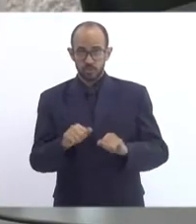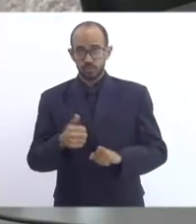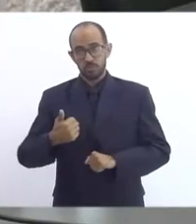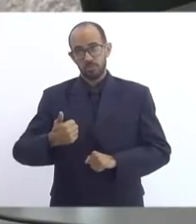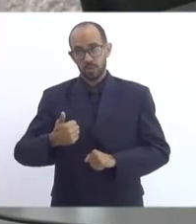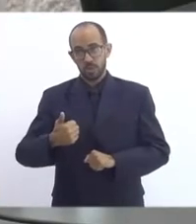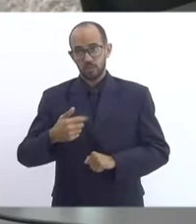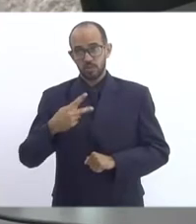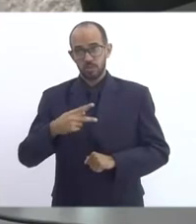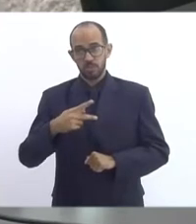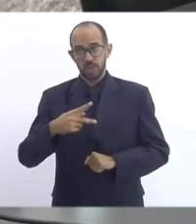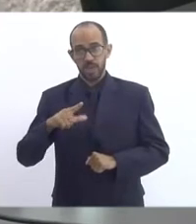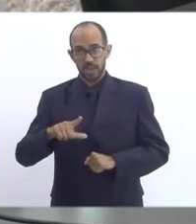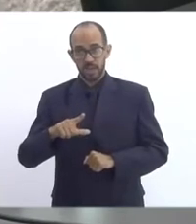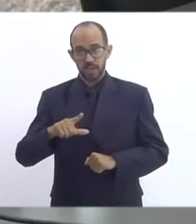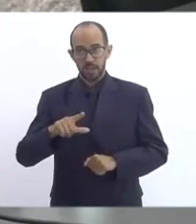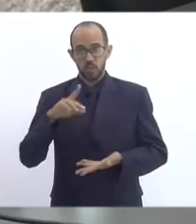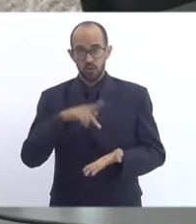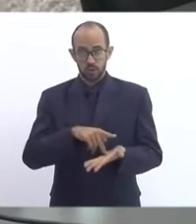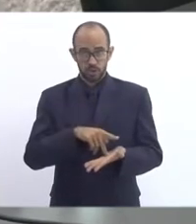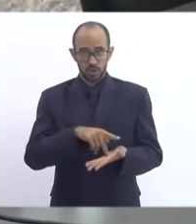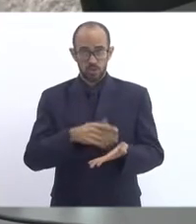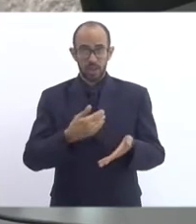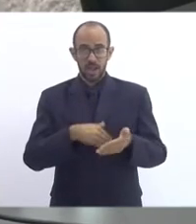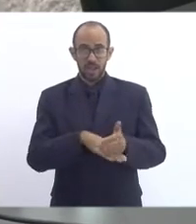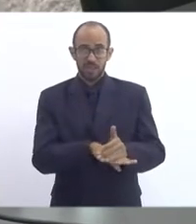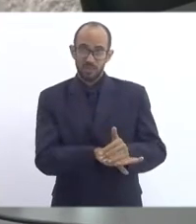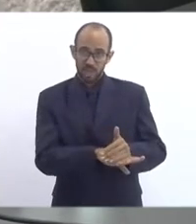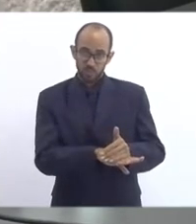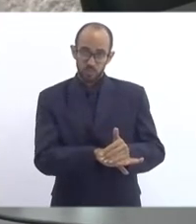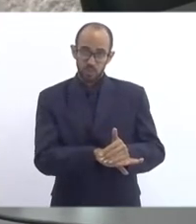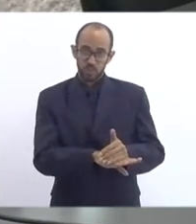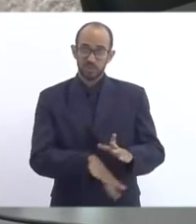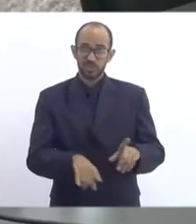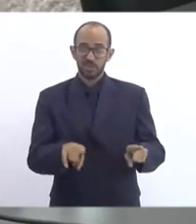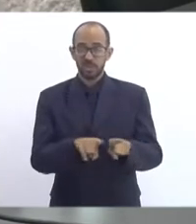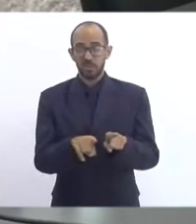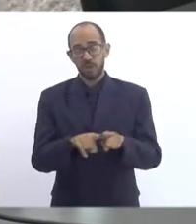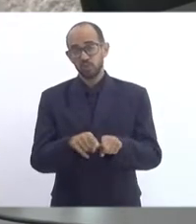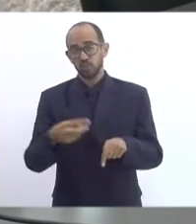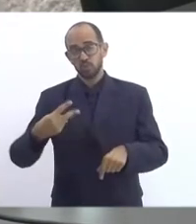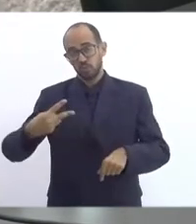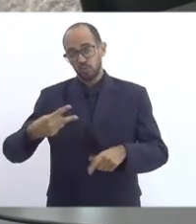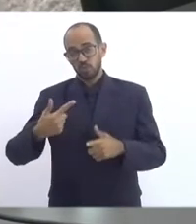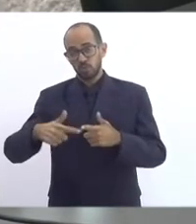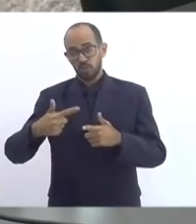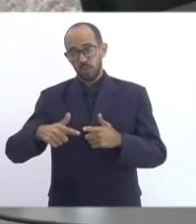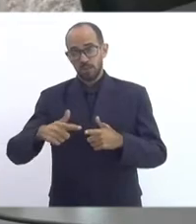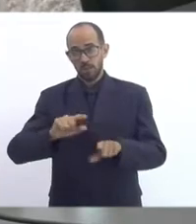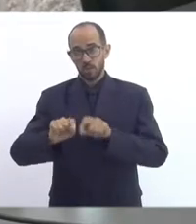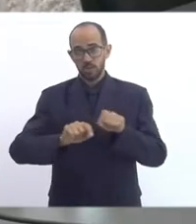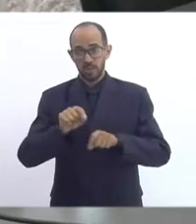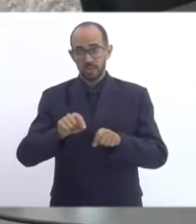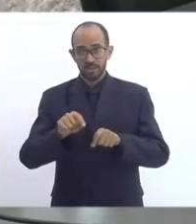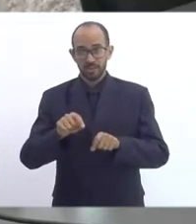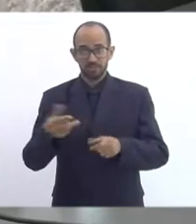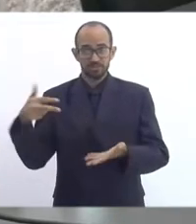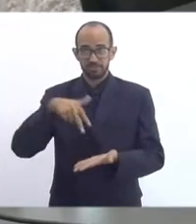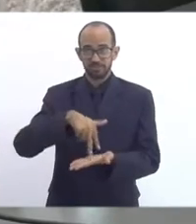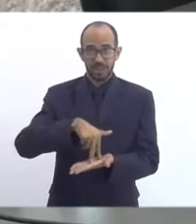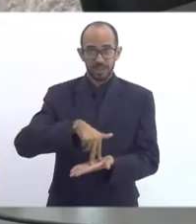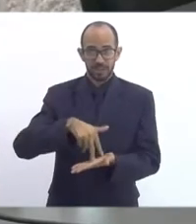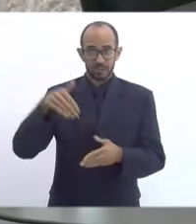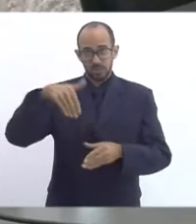o projeto original anexado está arquivado. E a segunda questão é que não está aqui para votar,